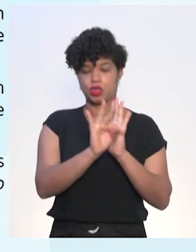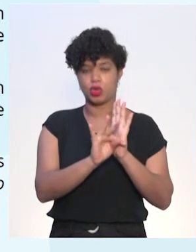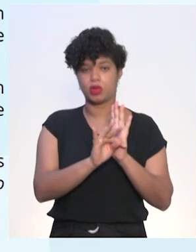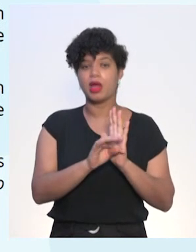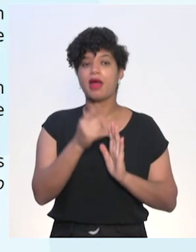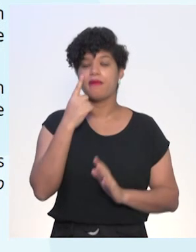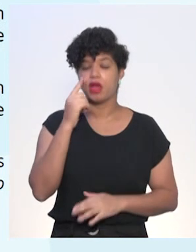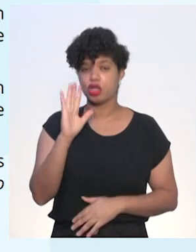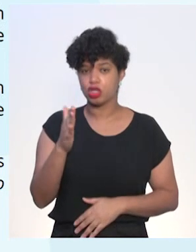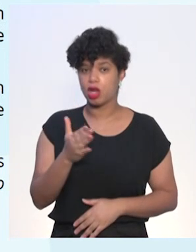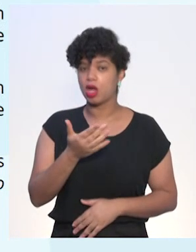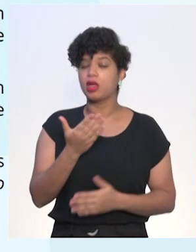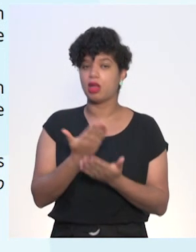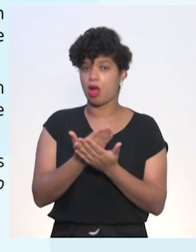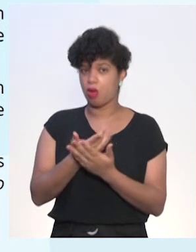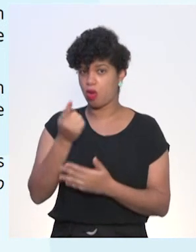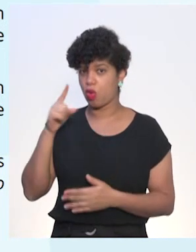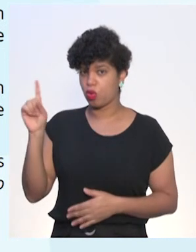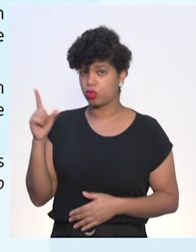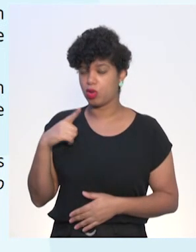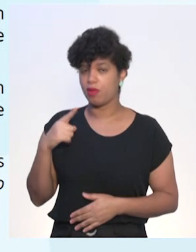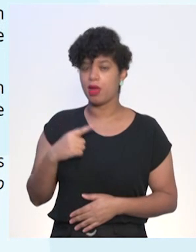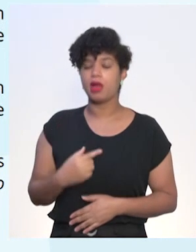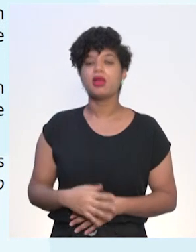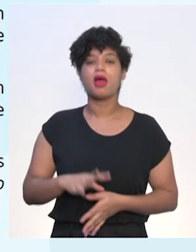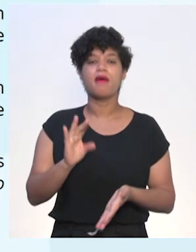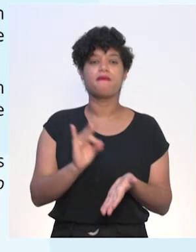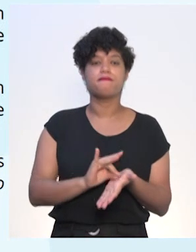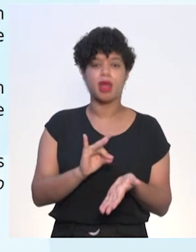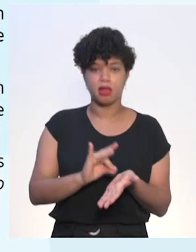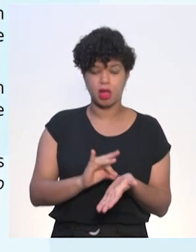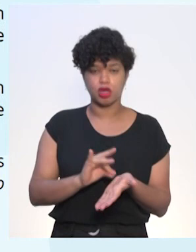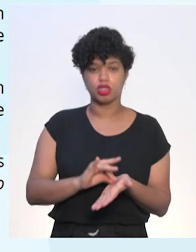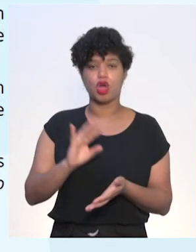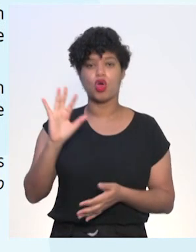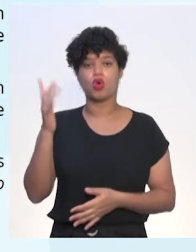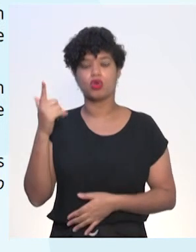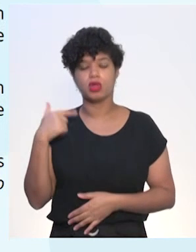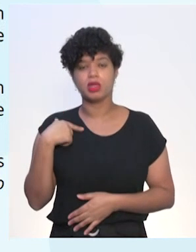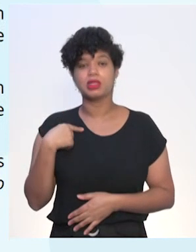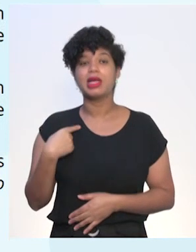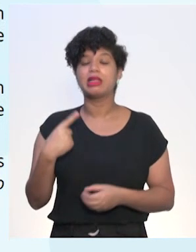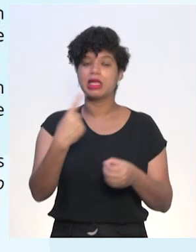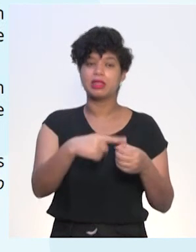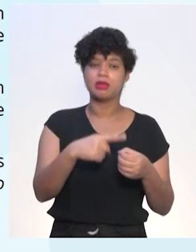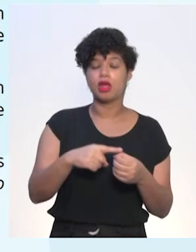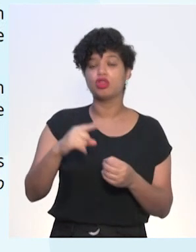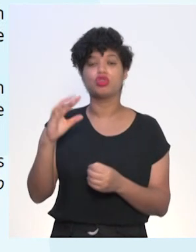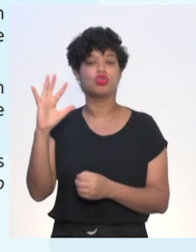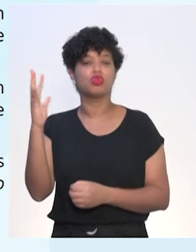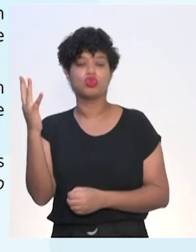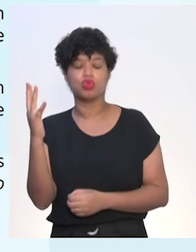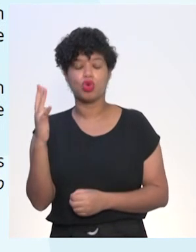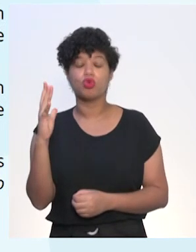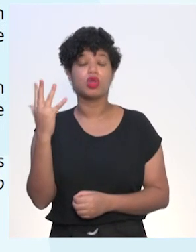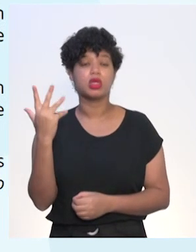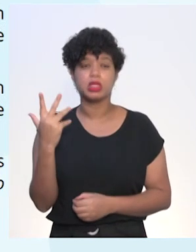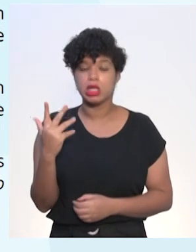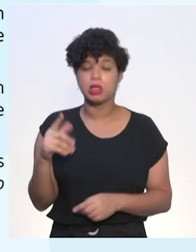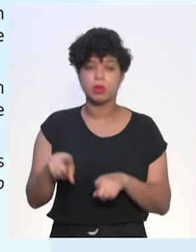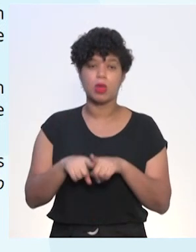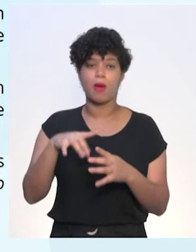na outra aula bom Então olha só relata os fatos que estão acontecendo na cidade no país no mundo entre outras localidades